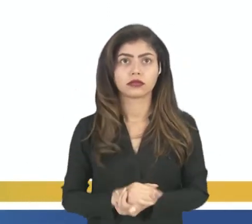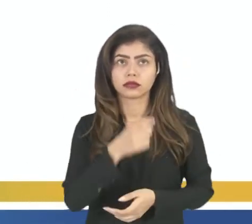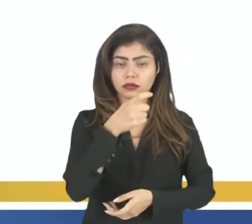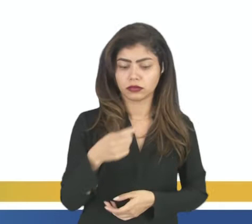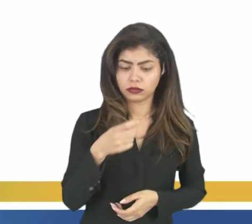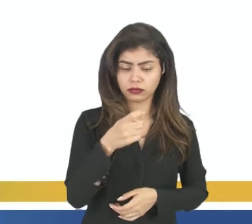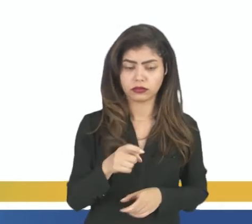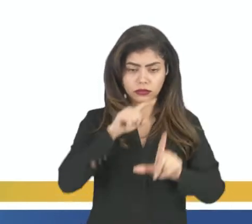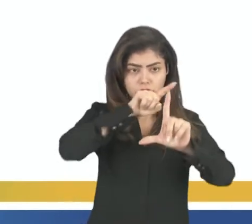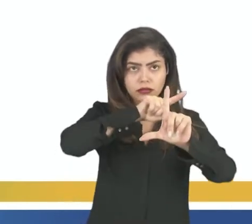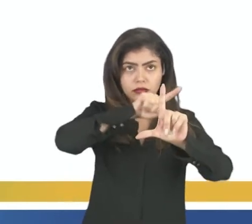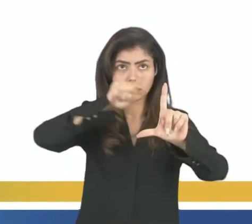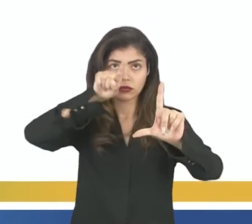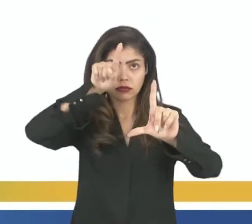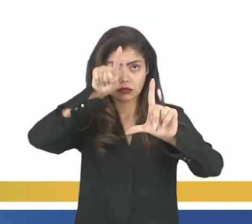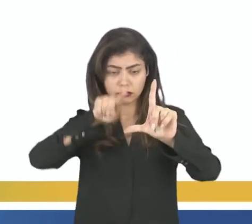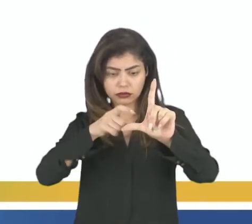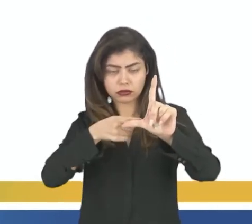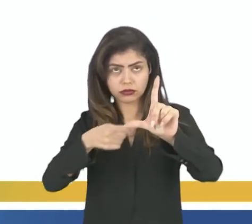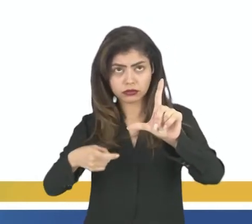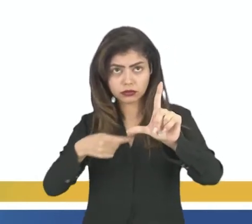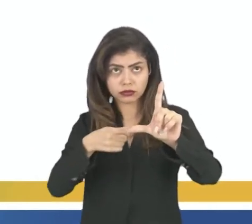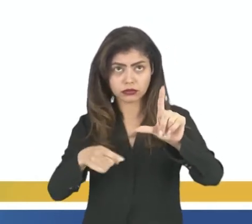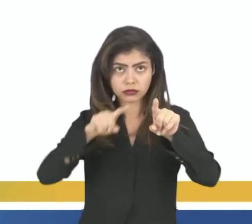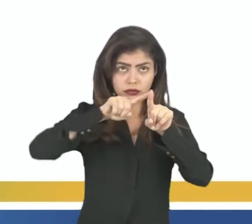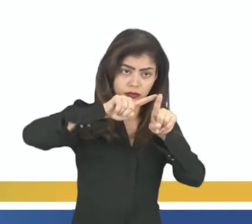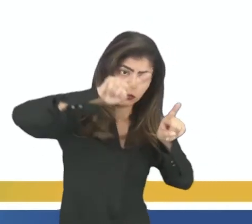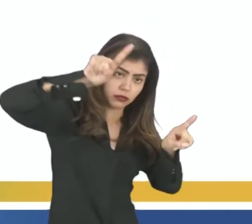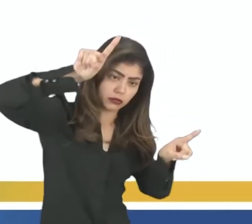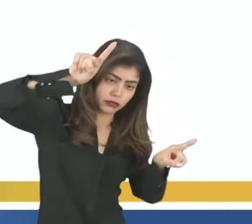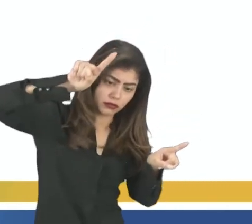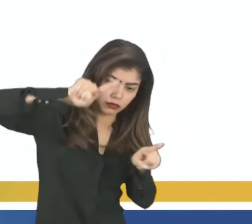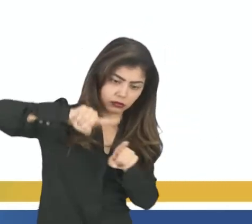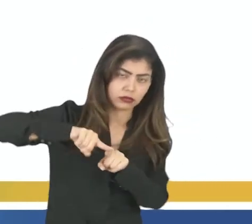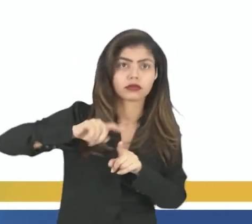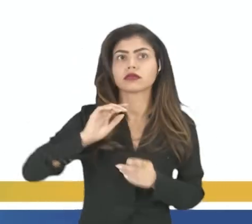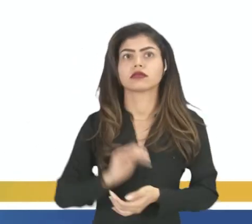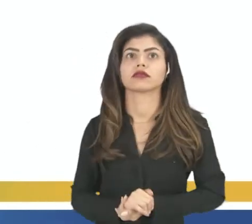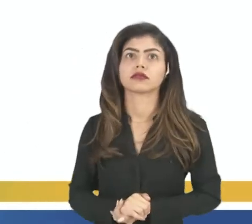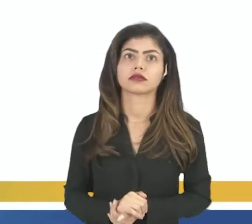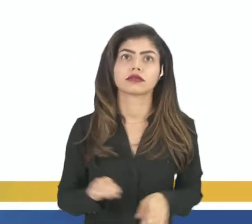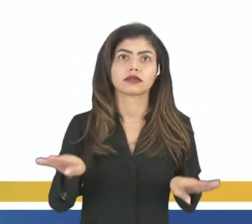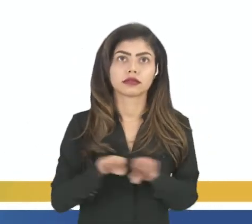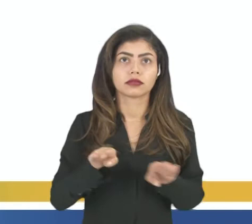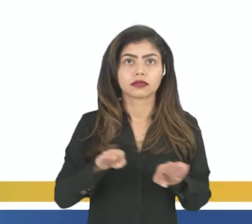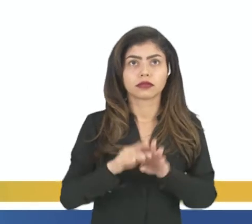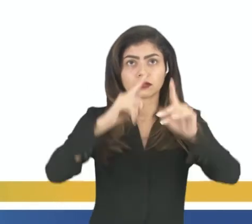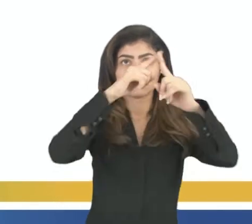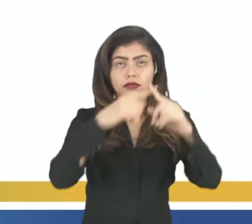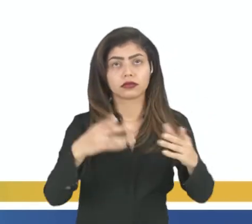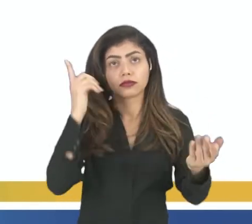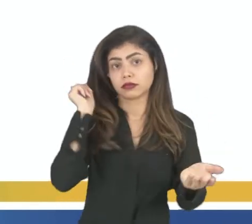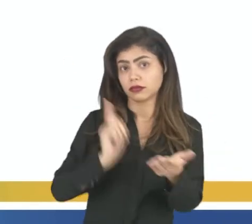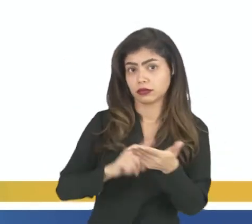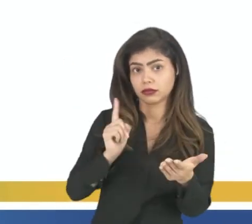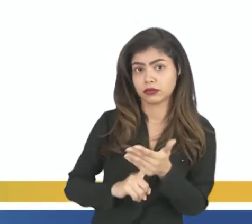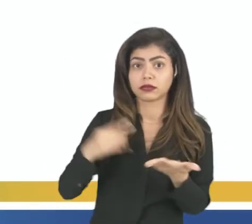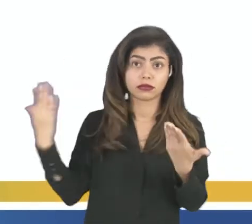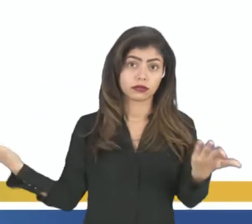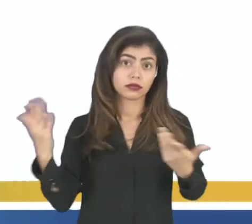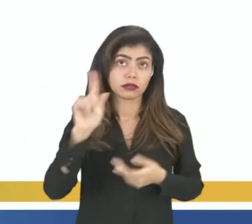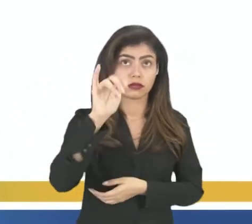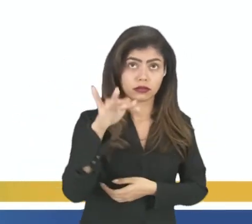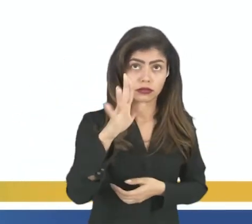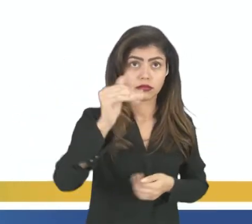x, no caso a mola está sendo esticada aí. E nossa areazinha triangular. Então, de acordo com a